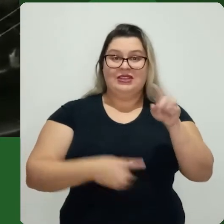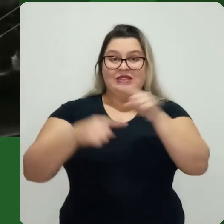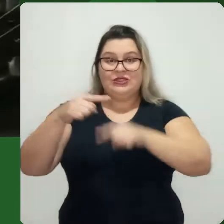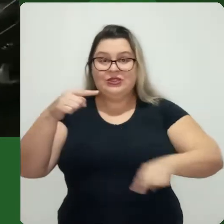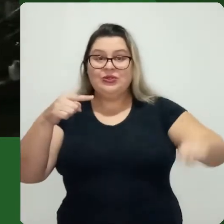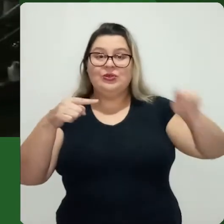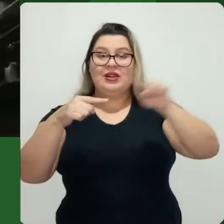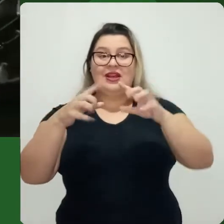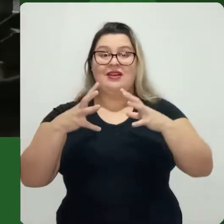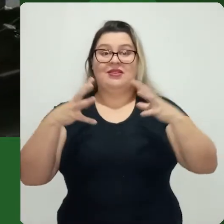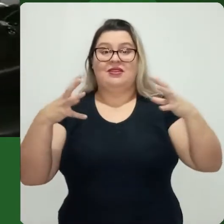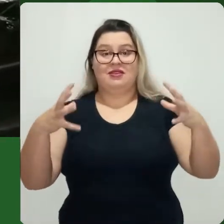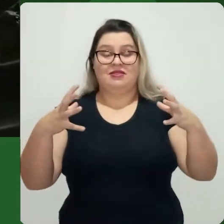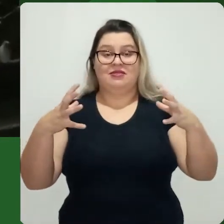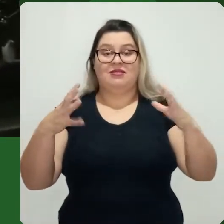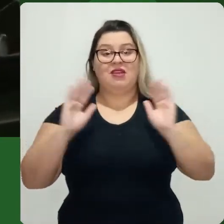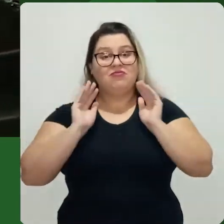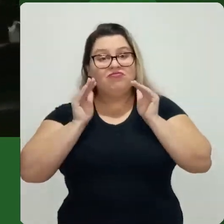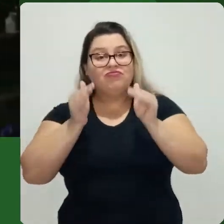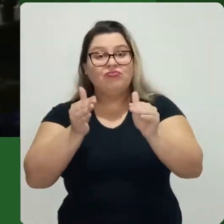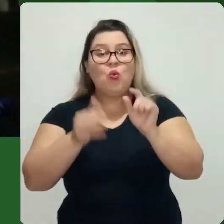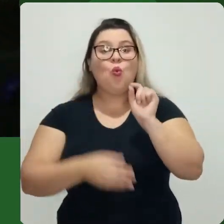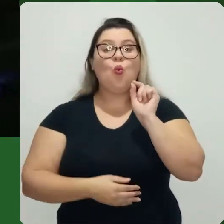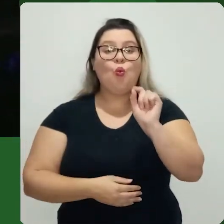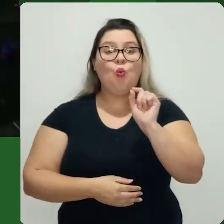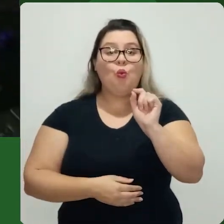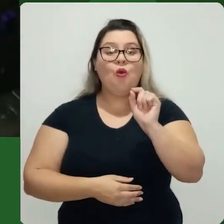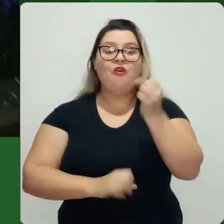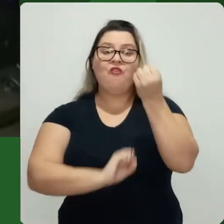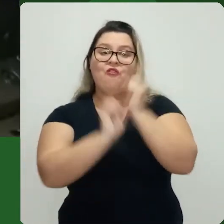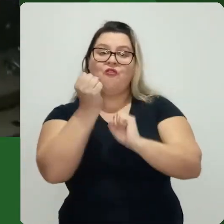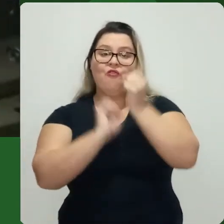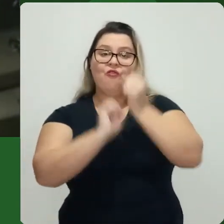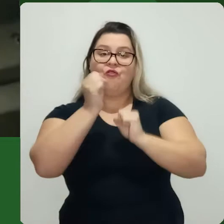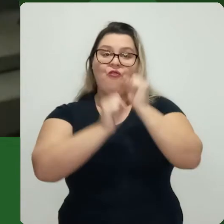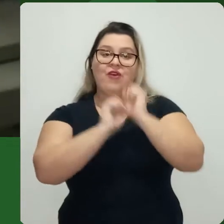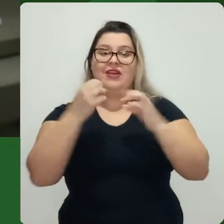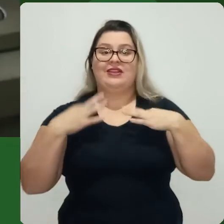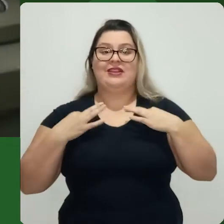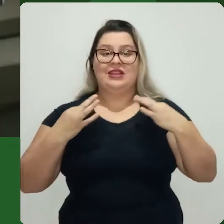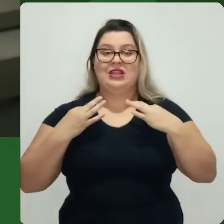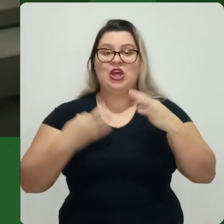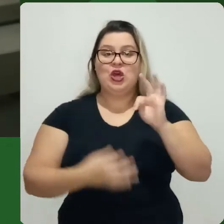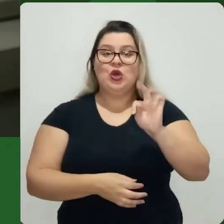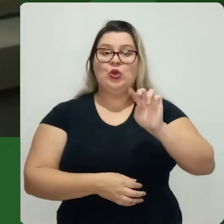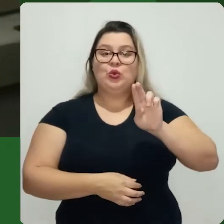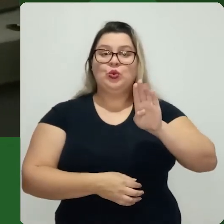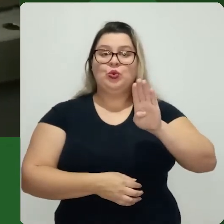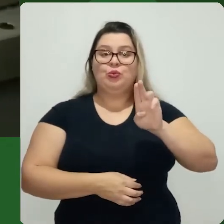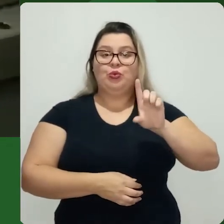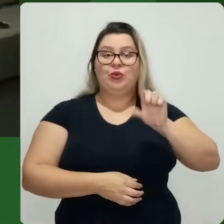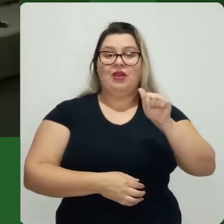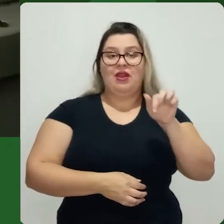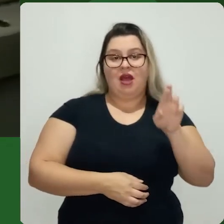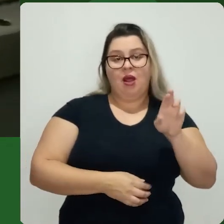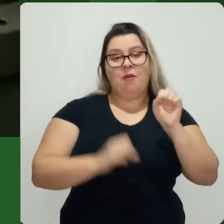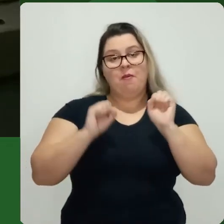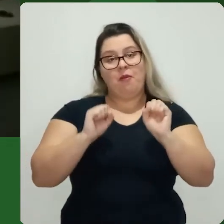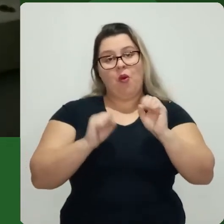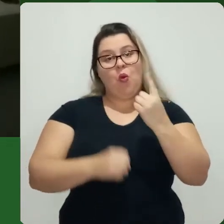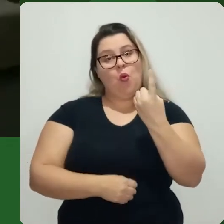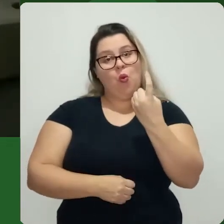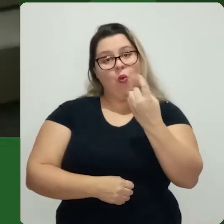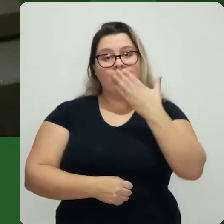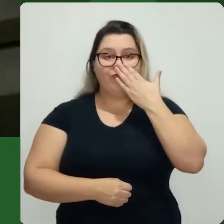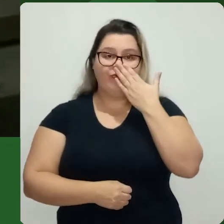grande diâmetro são projetados principalmente para a fabricação de tecidos tubulares, que podem